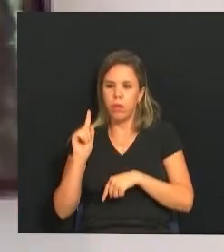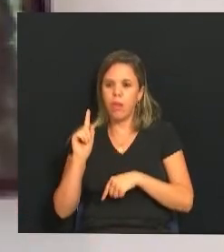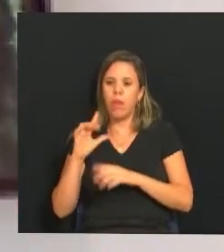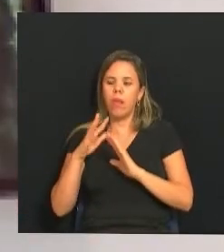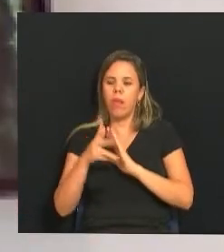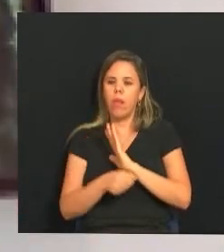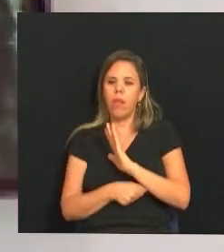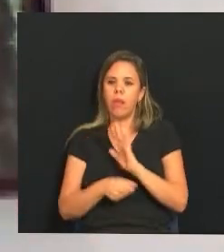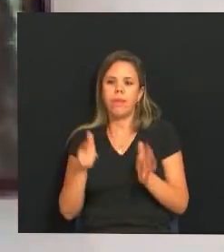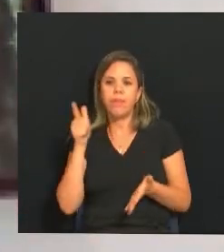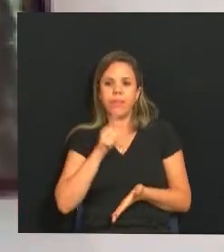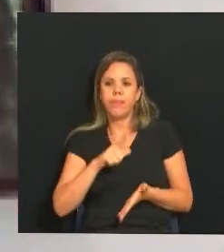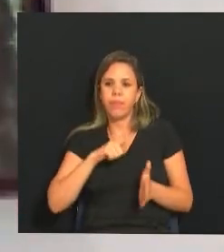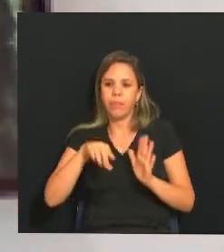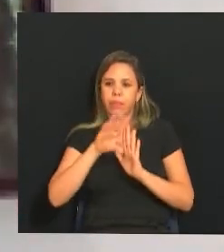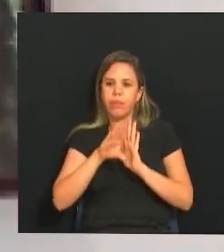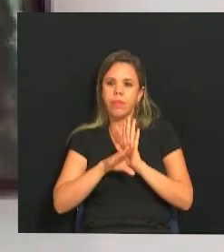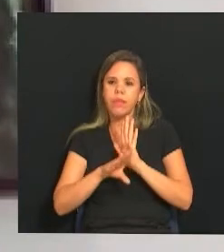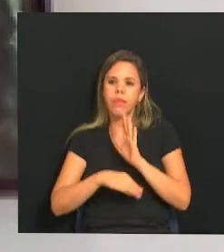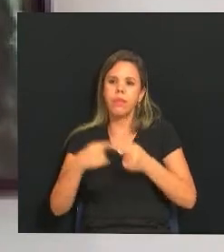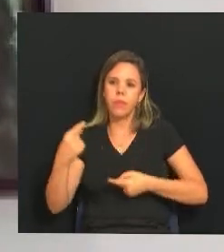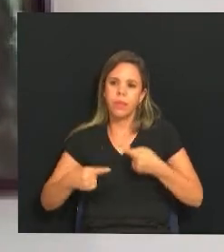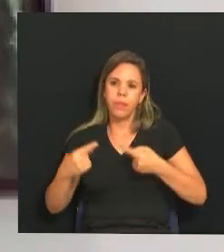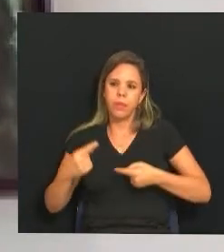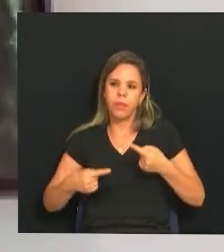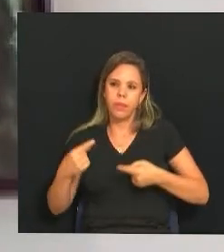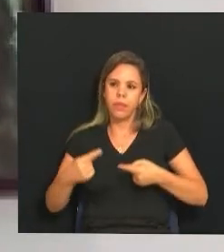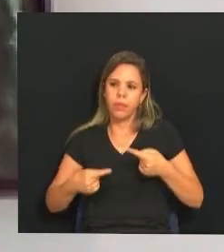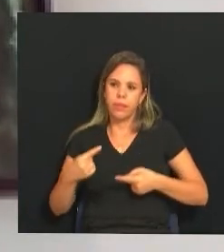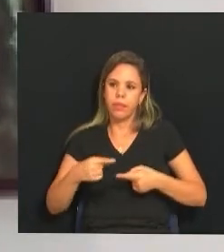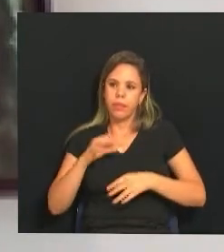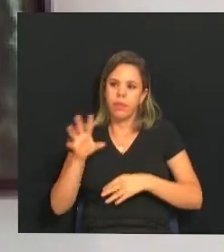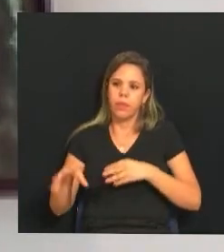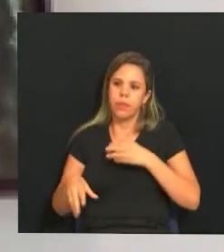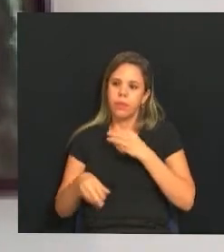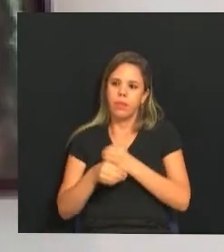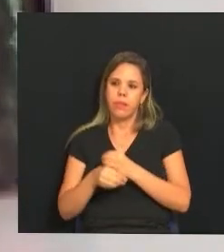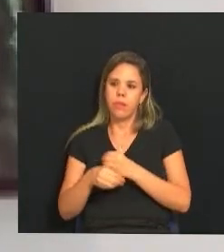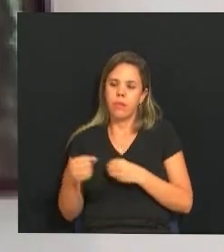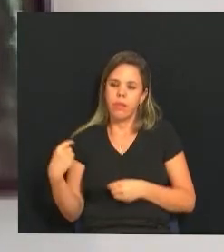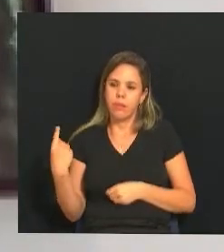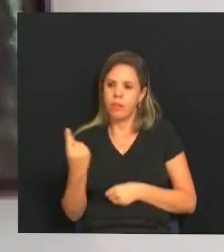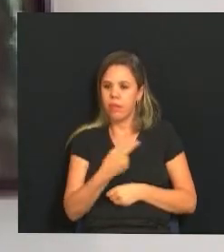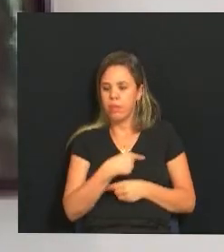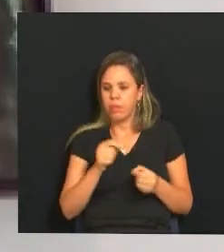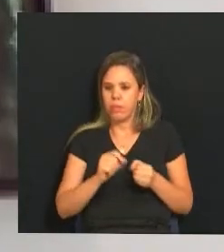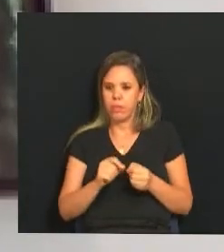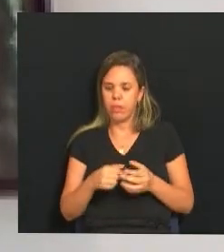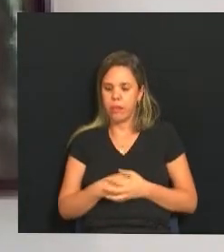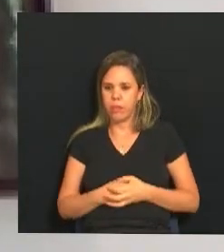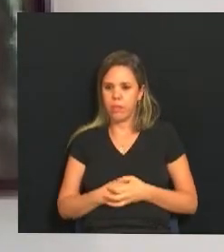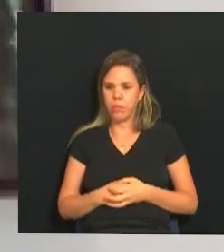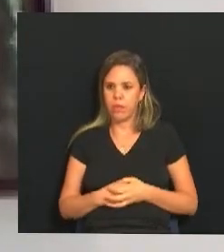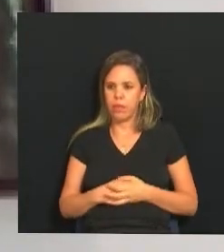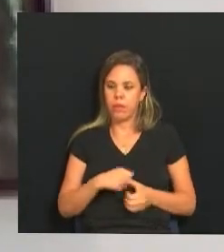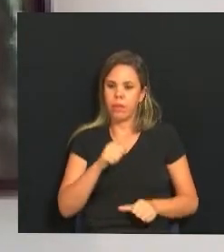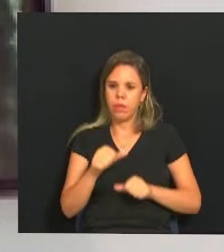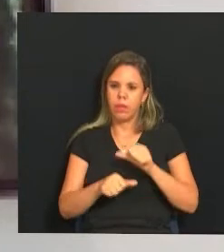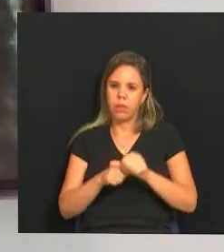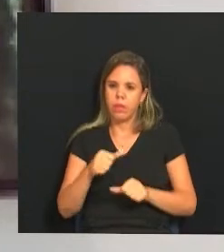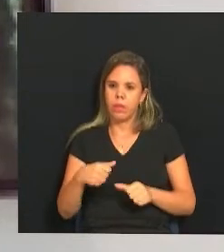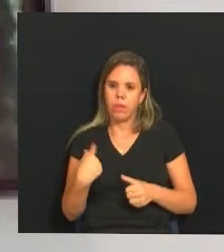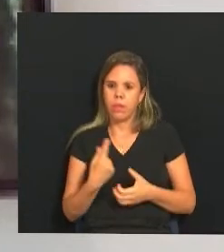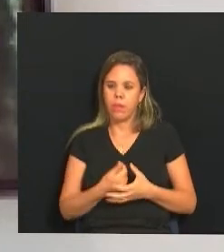gente consegue ter programa, política, uma implementação e nós fazendo a nossa parte. Porque a mudança parte